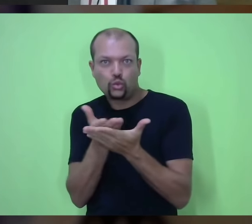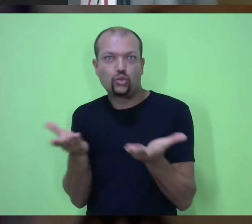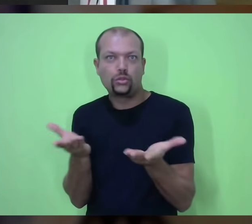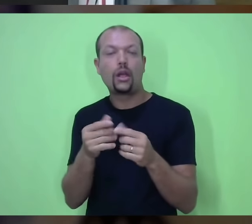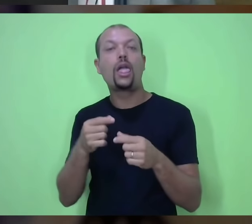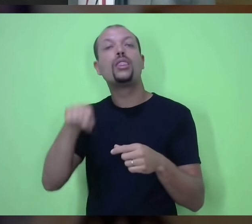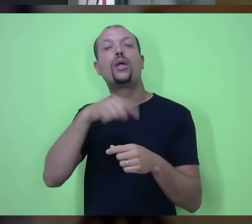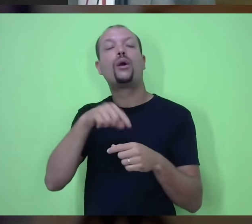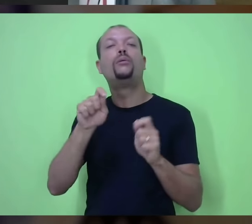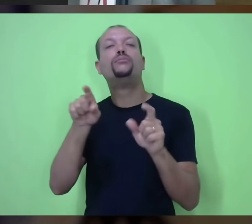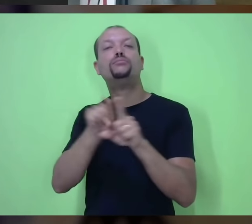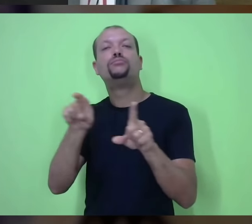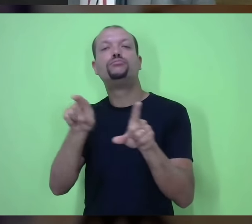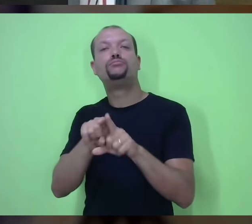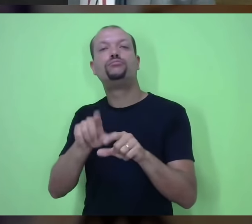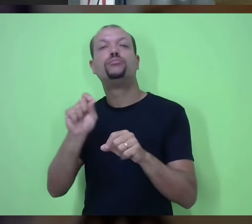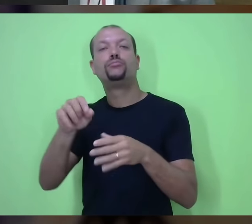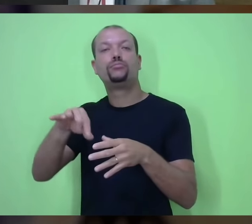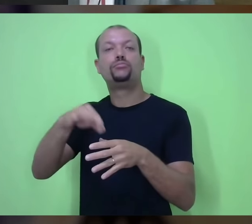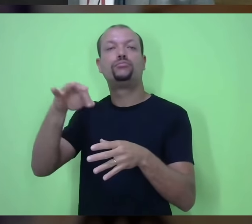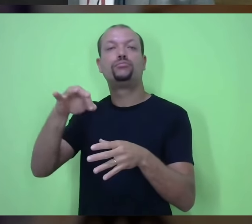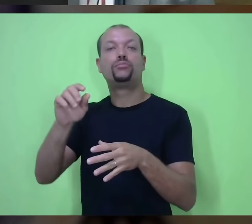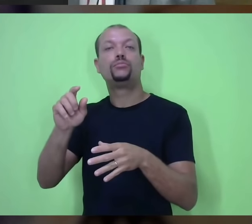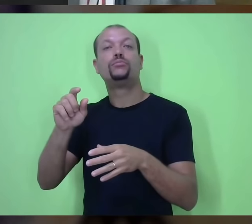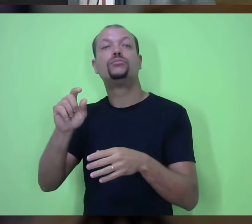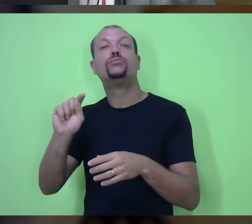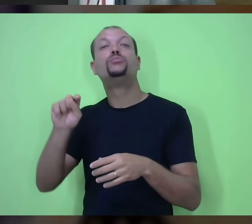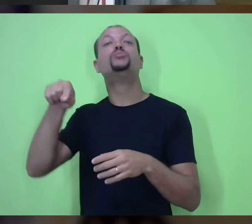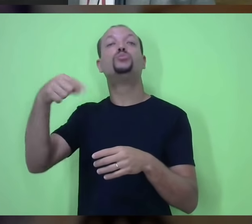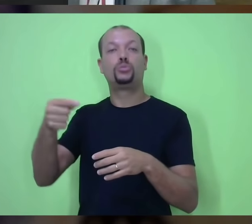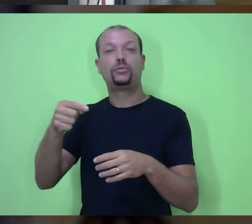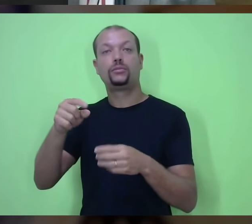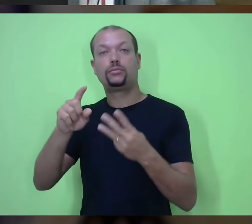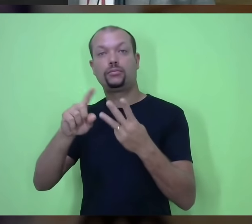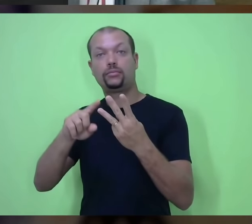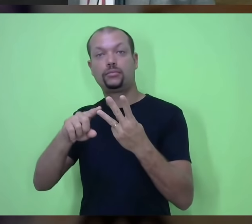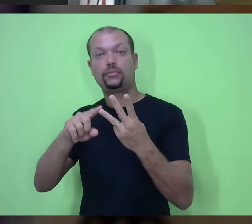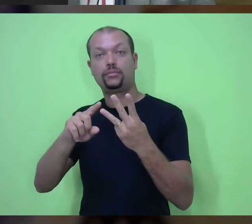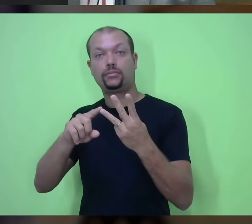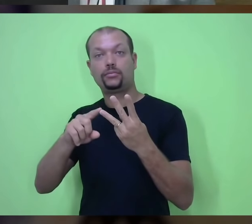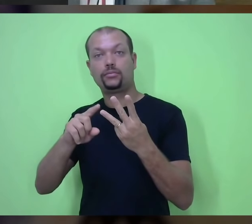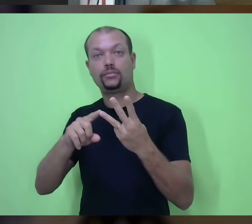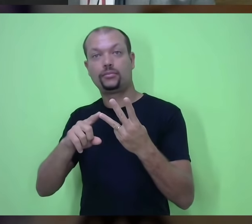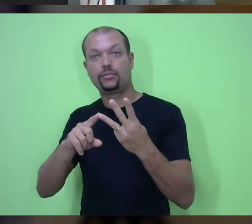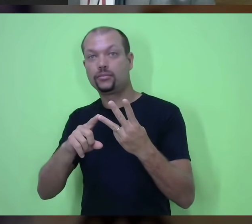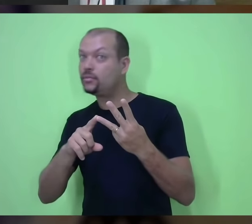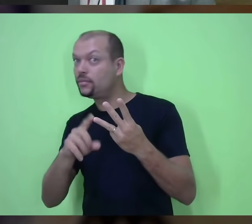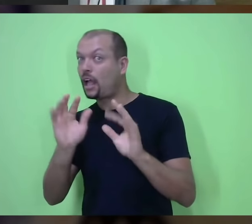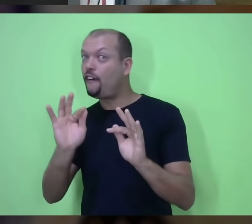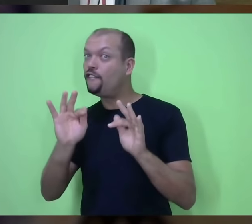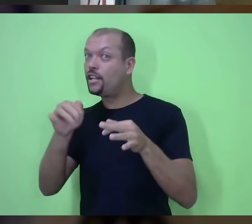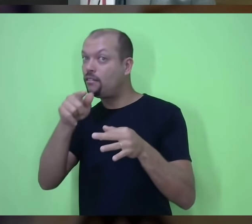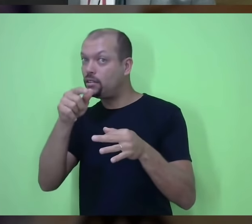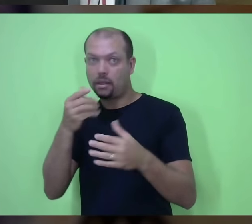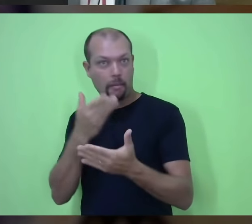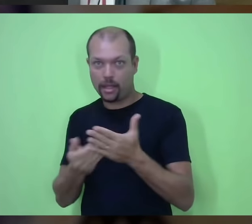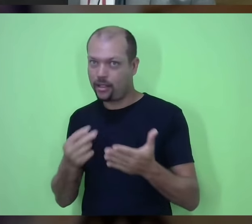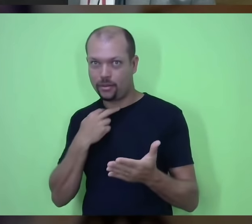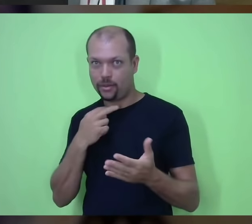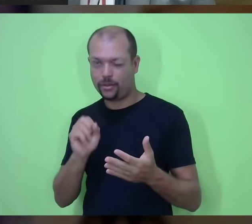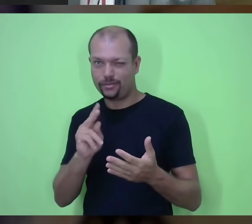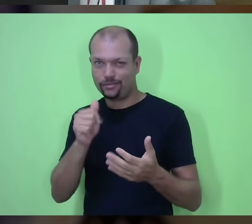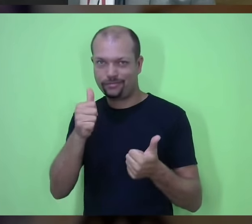verdade, nós iremos anunciar o vencedor do sorteio da lição número 3. Então, fique aí, ao final, você não